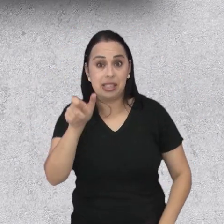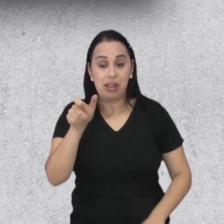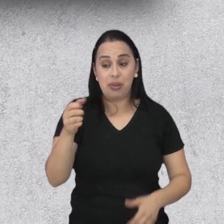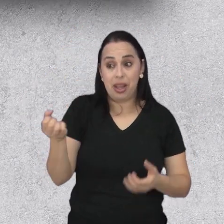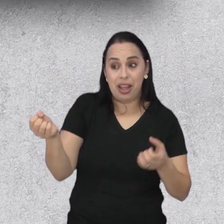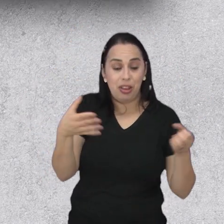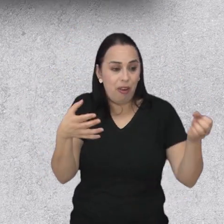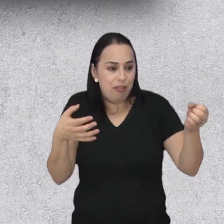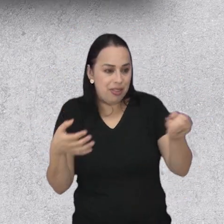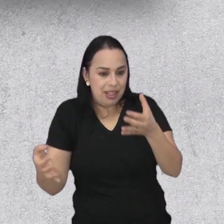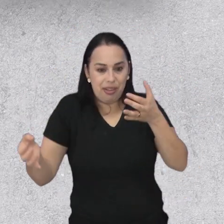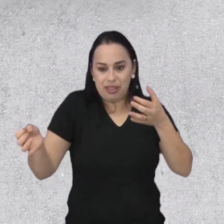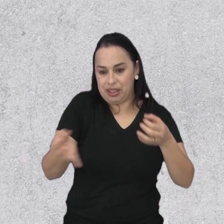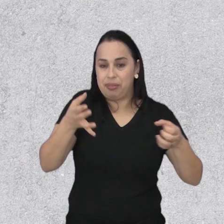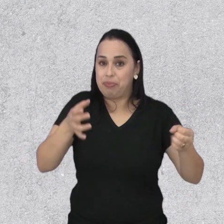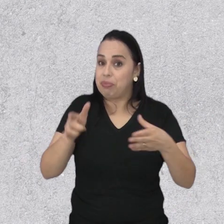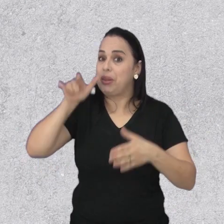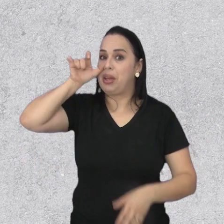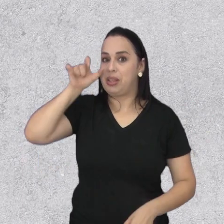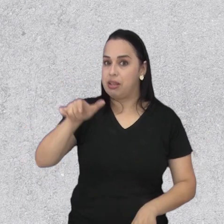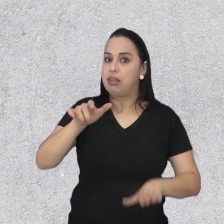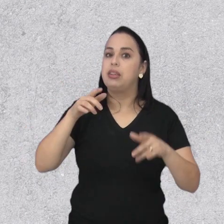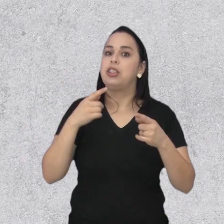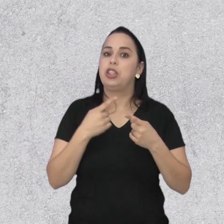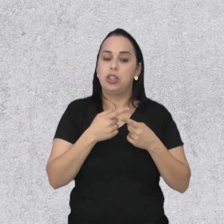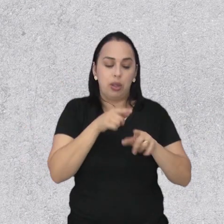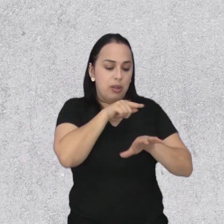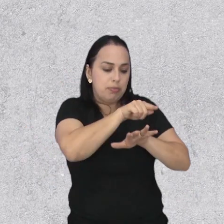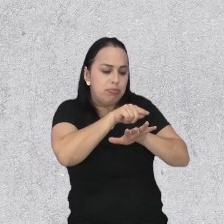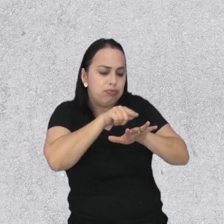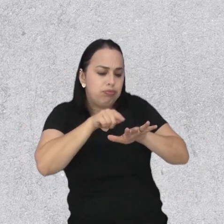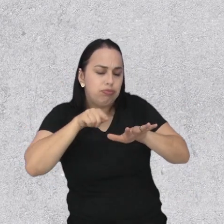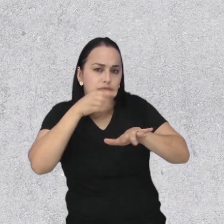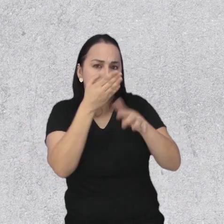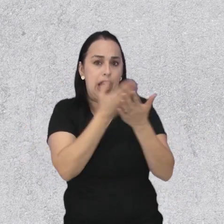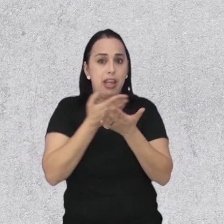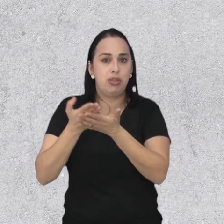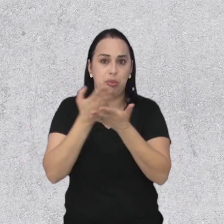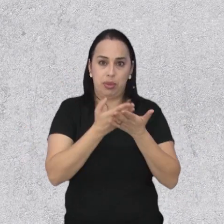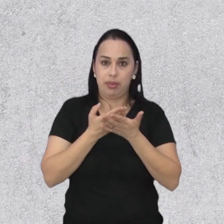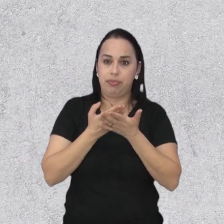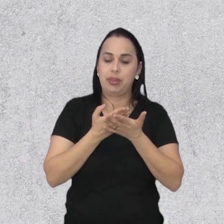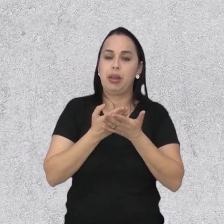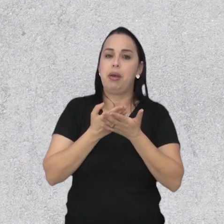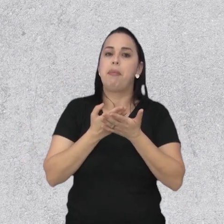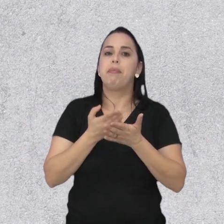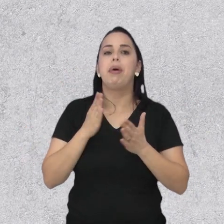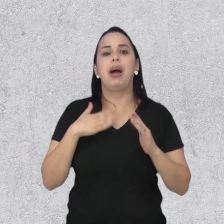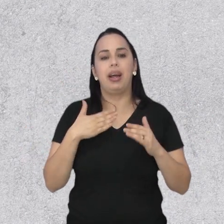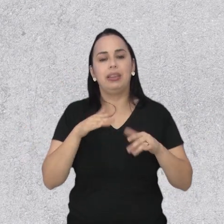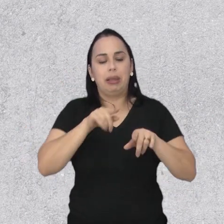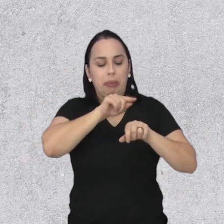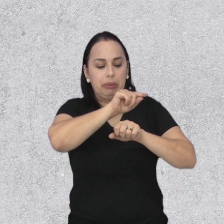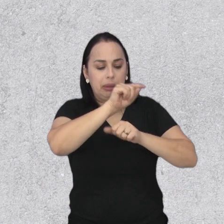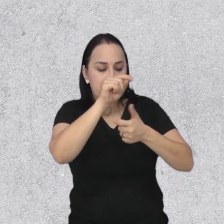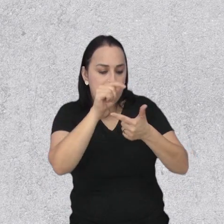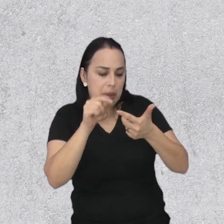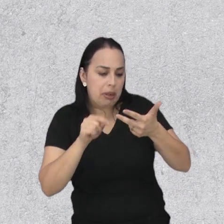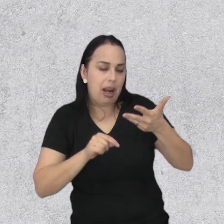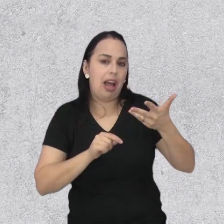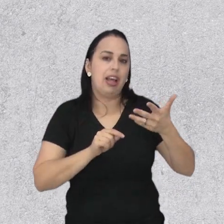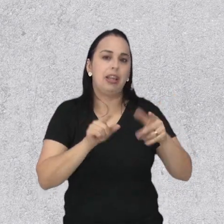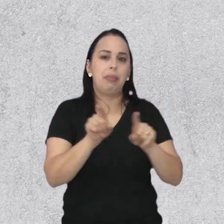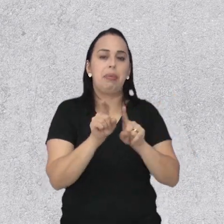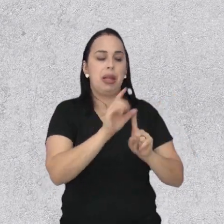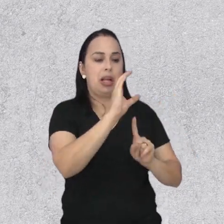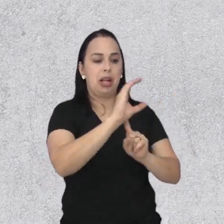isso, fique atento, fique atenta às novidades da profissão e se especialize em diferentes tipos de micropigmentação para